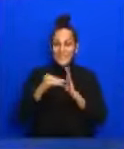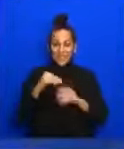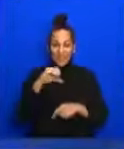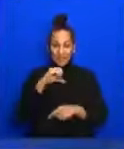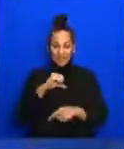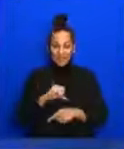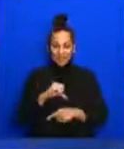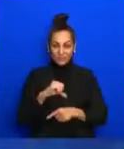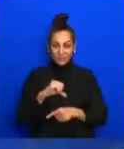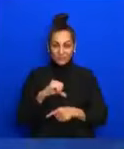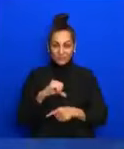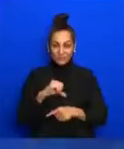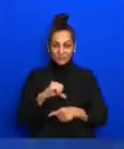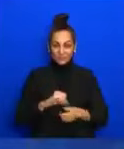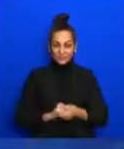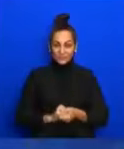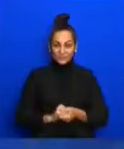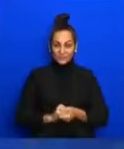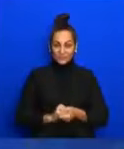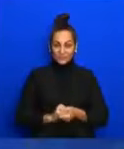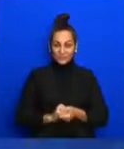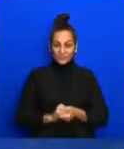de 0 a 9.